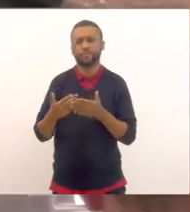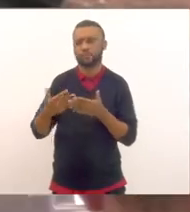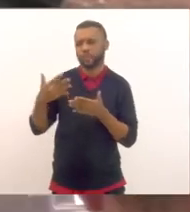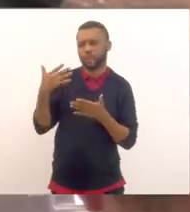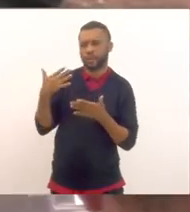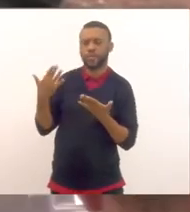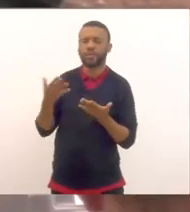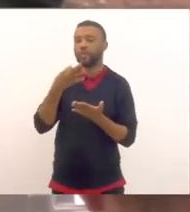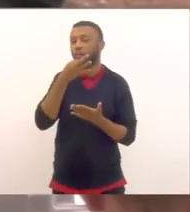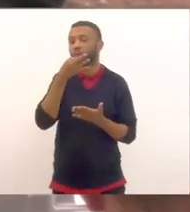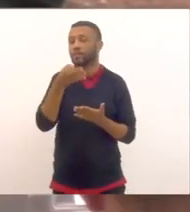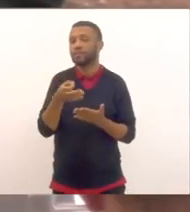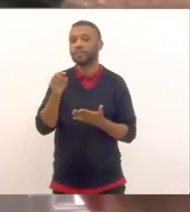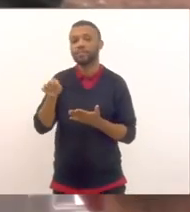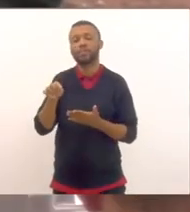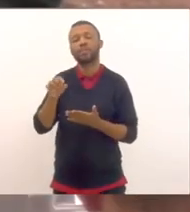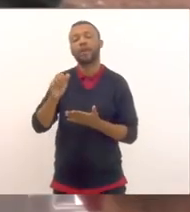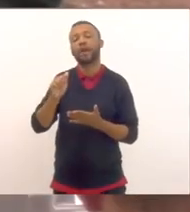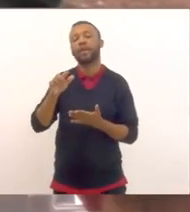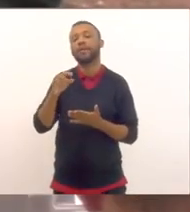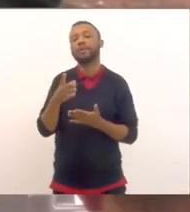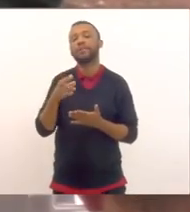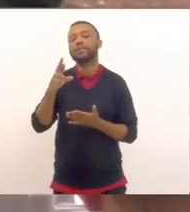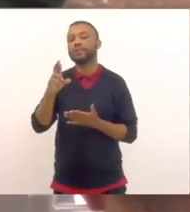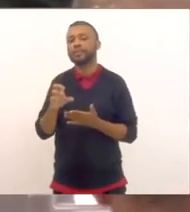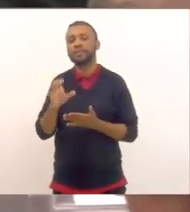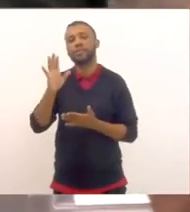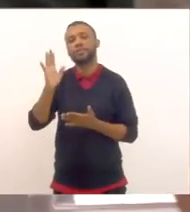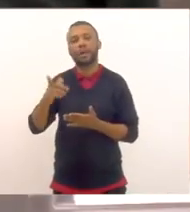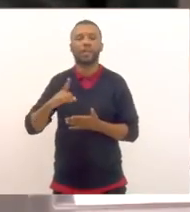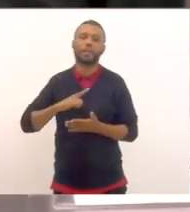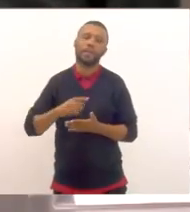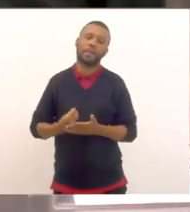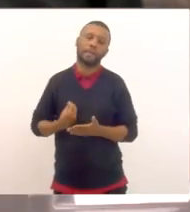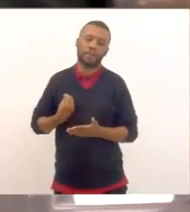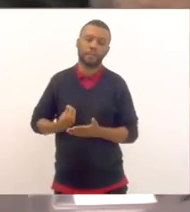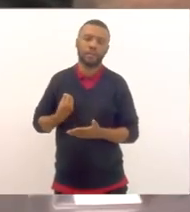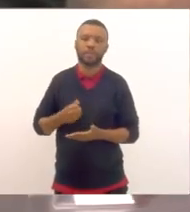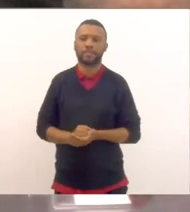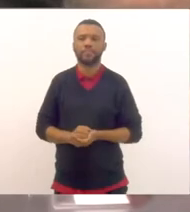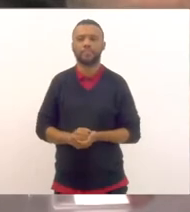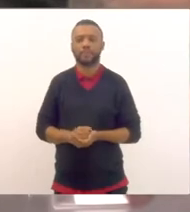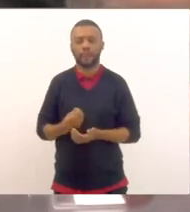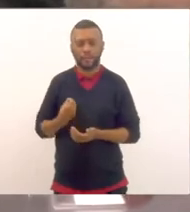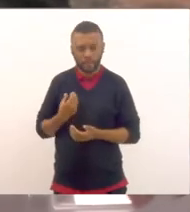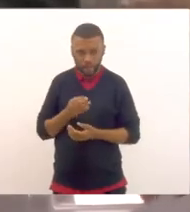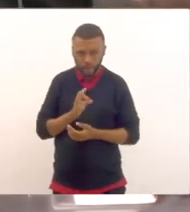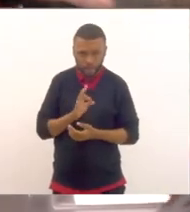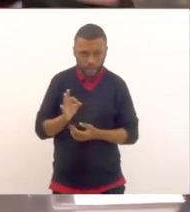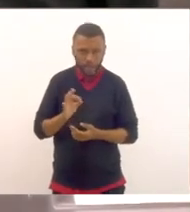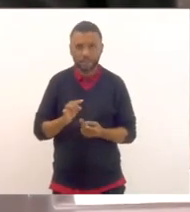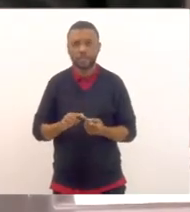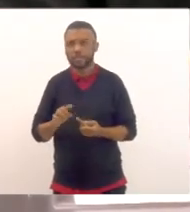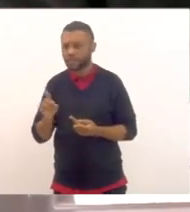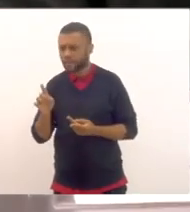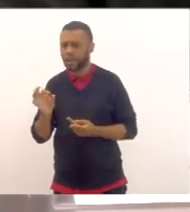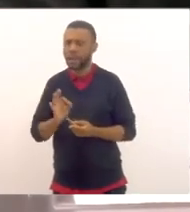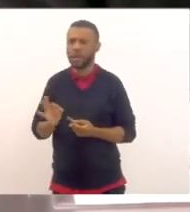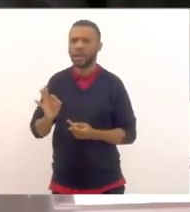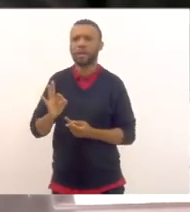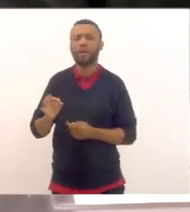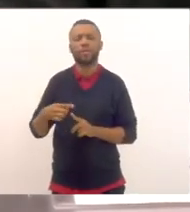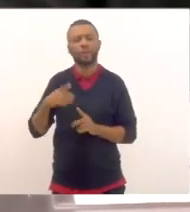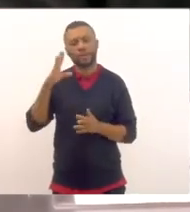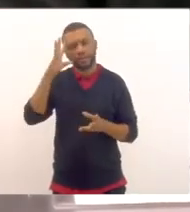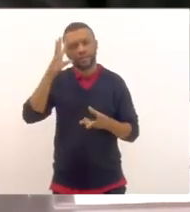passadas o posicionamento do autor Alexandre aqui Colocou que já existe Desculpe não ter esteja presente não esteve presente não porque